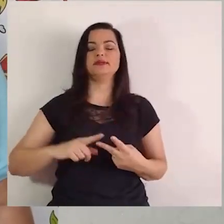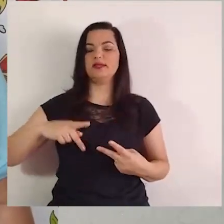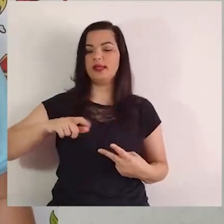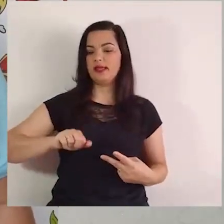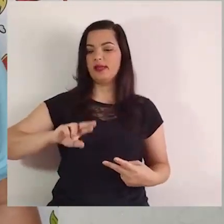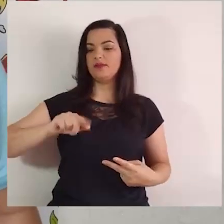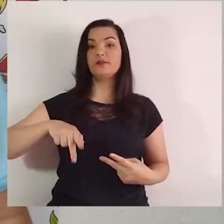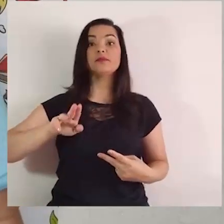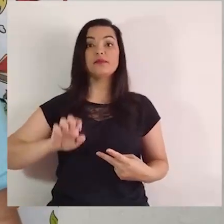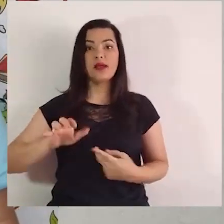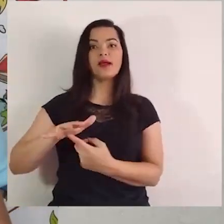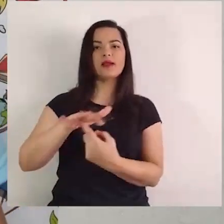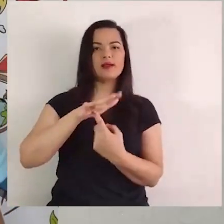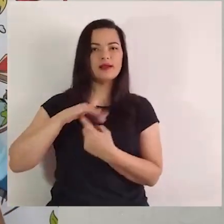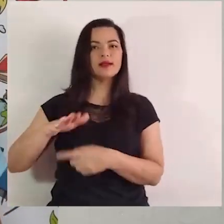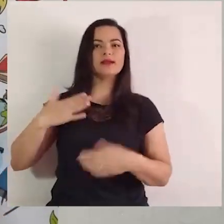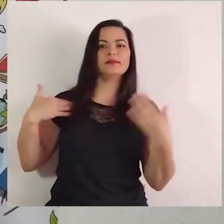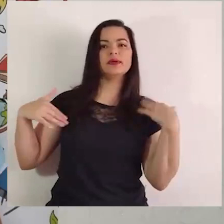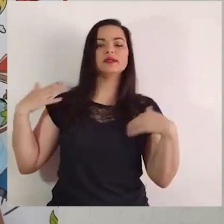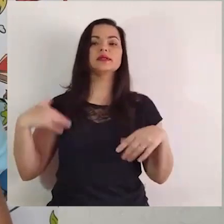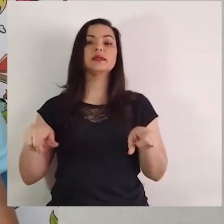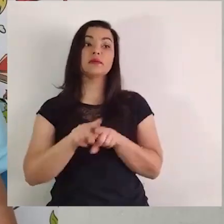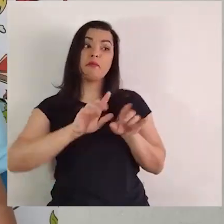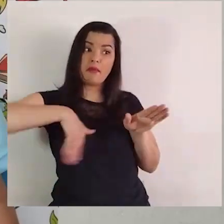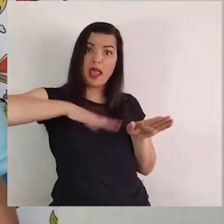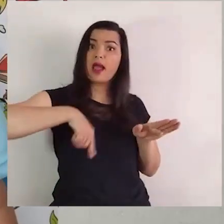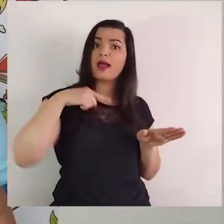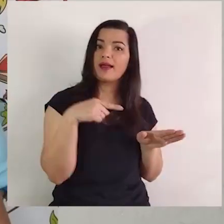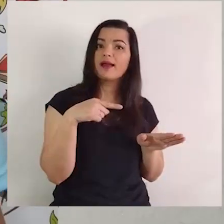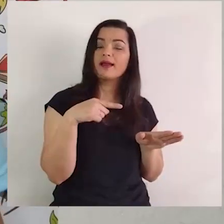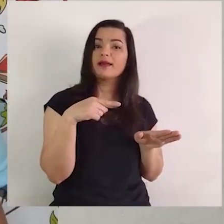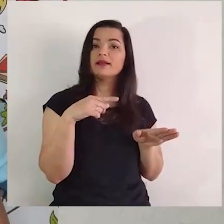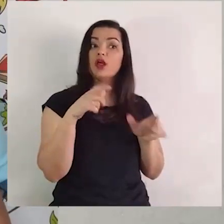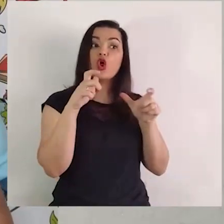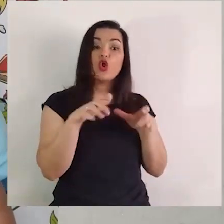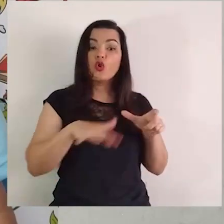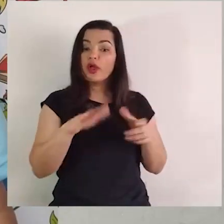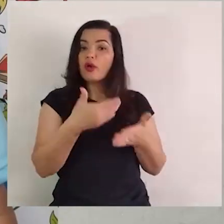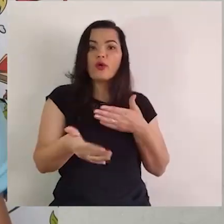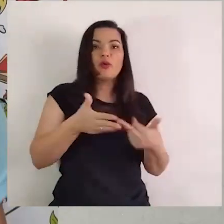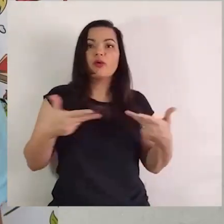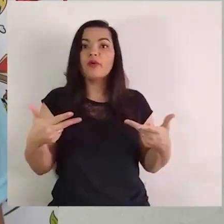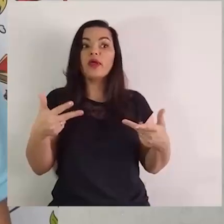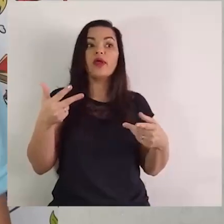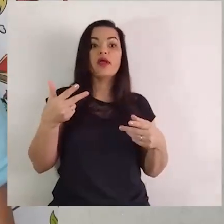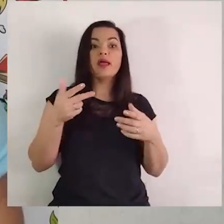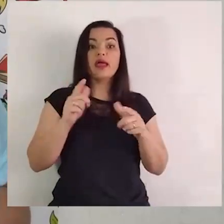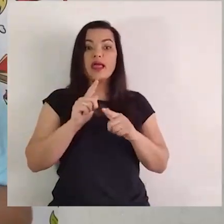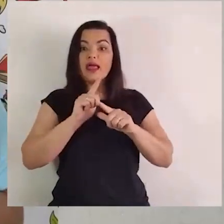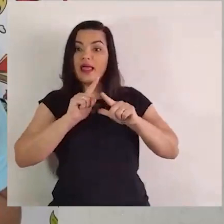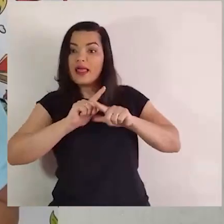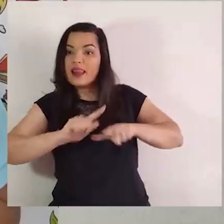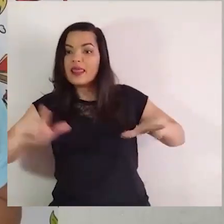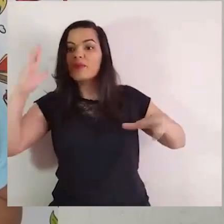praia, seja qual for o espaço, o cuidado dele também depende de nós. Então, não adianta só,